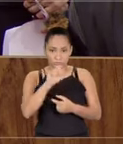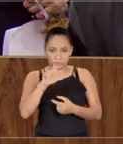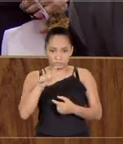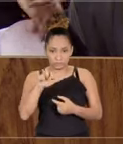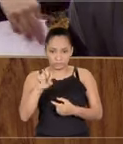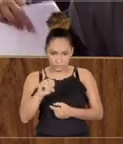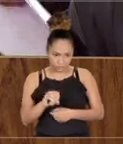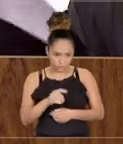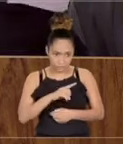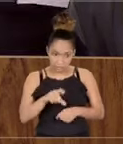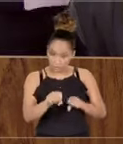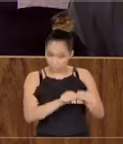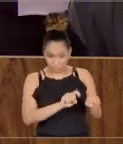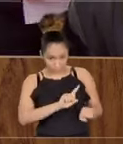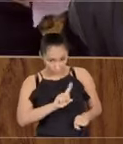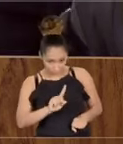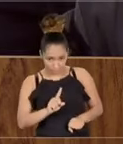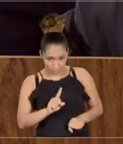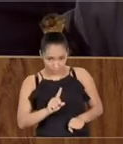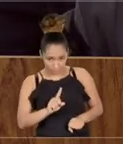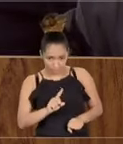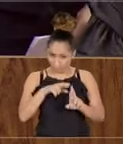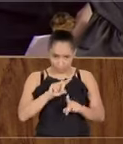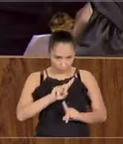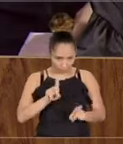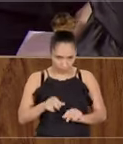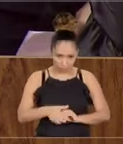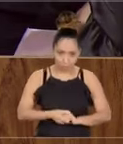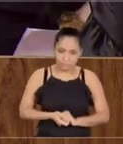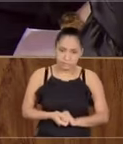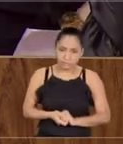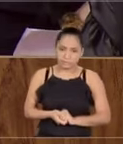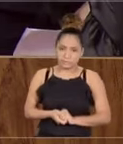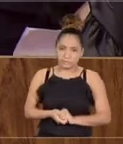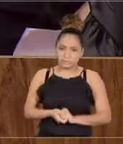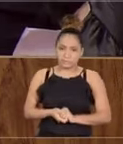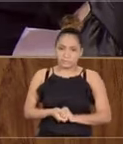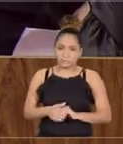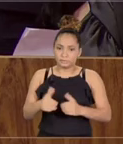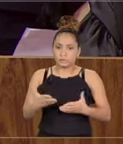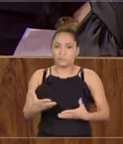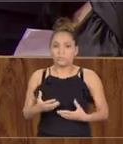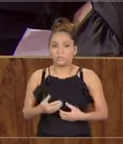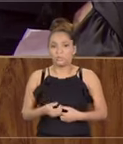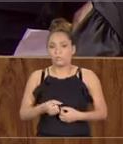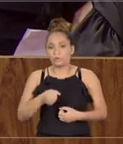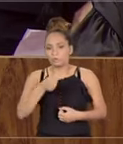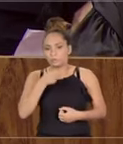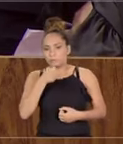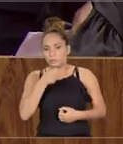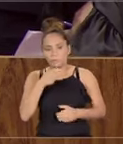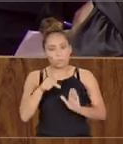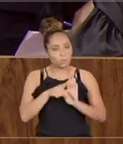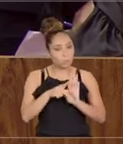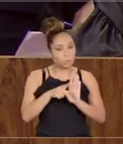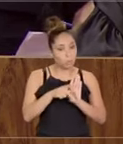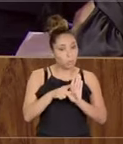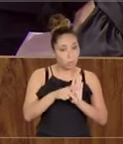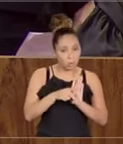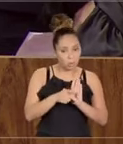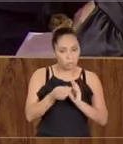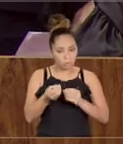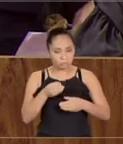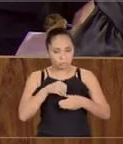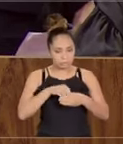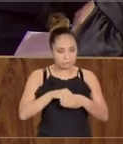ao assassinato, não é isso que eu me refiro. Então, como foi um depoimento pessoal, se colocando